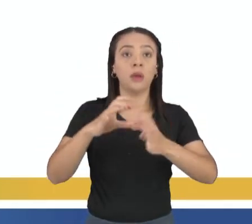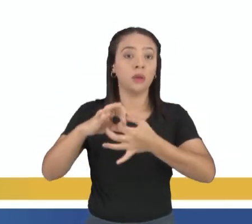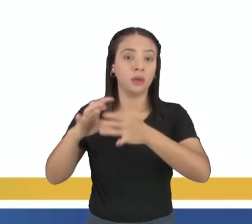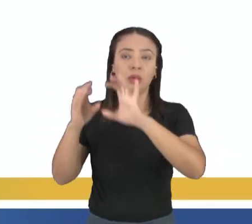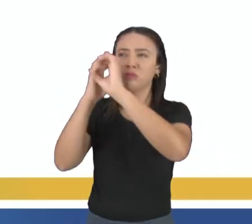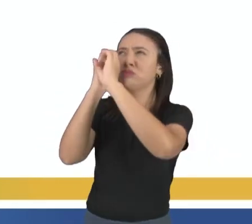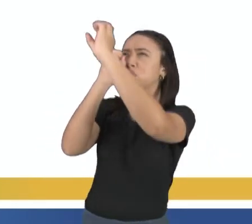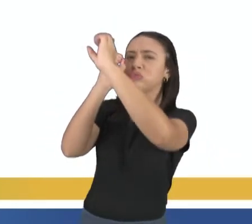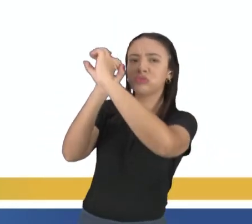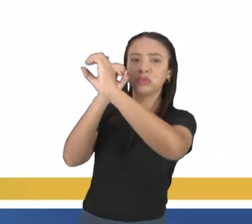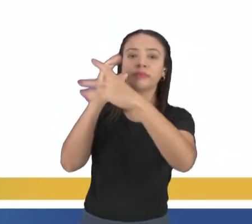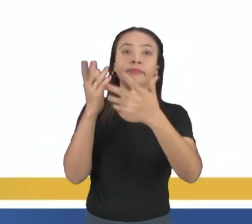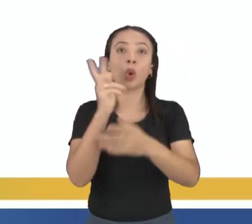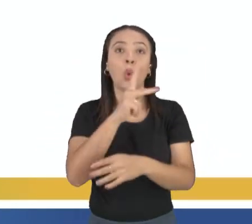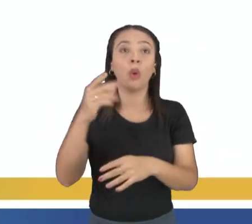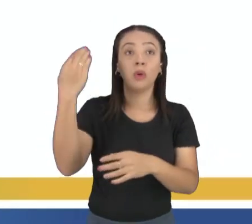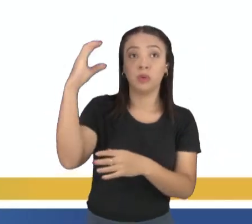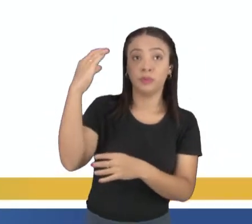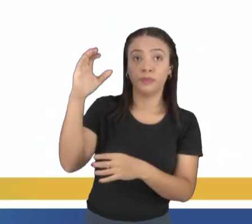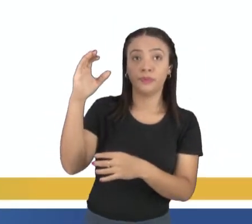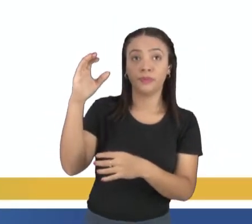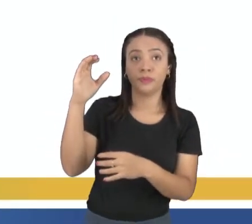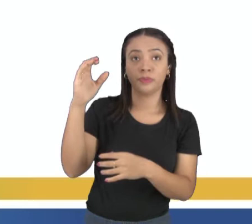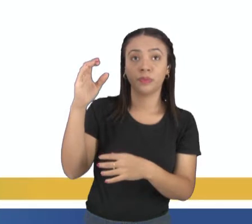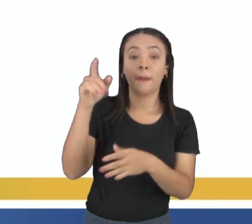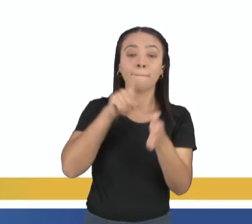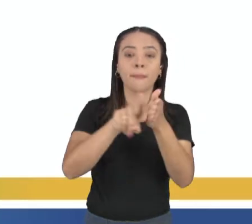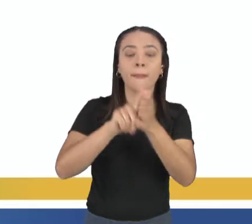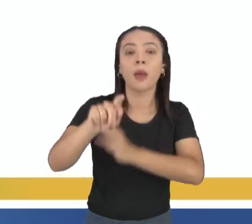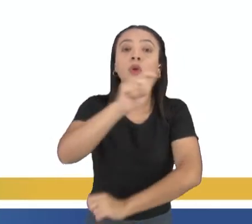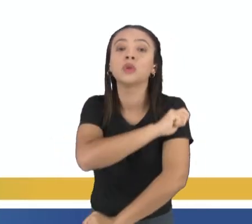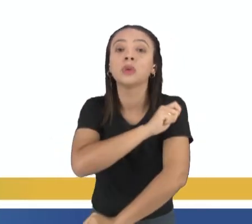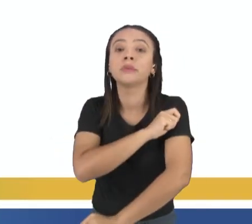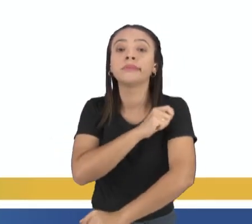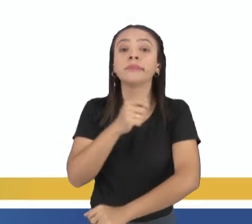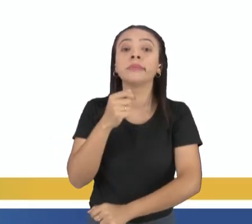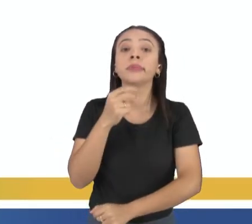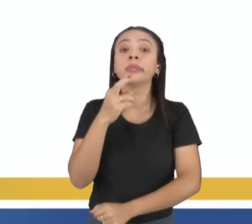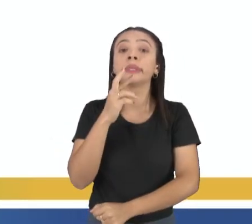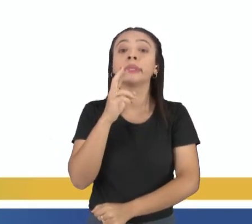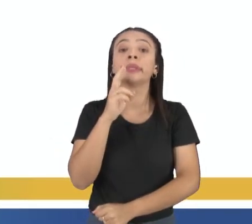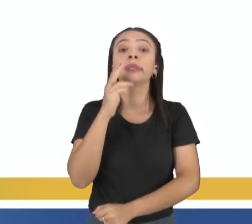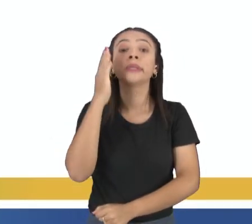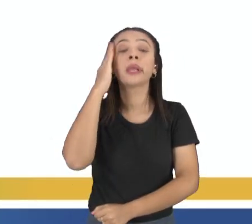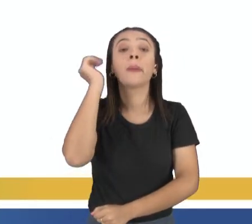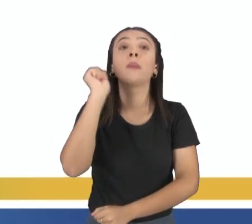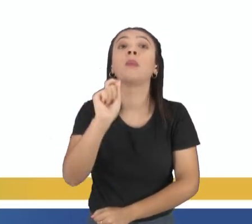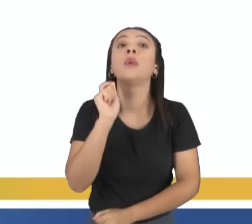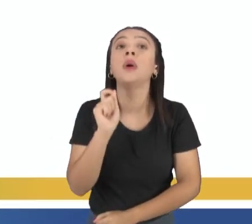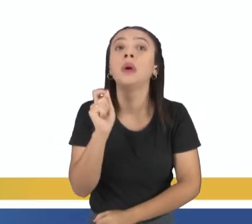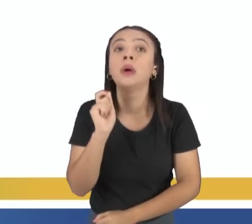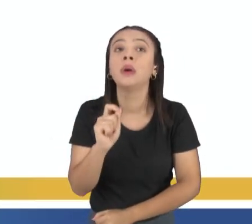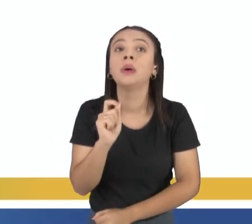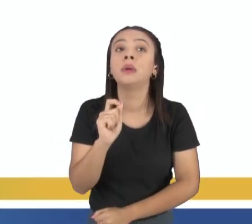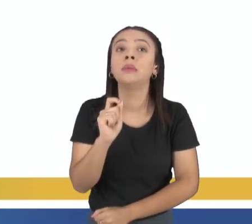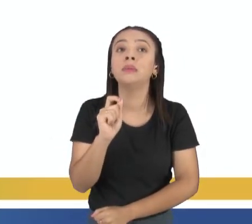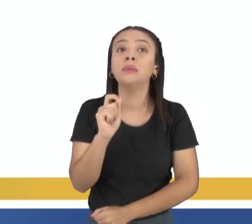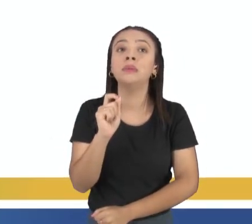Astronomia. O professor de ciências dessa turma consultou os alunos para saber, né, fazer um levantamento para saber